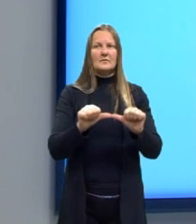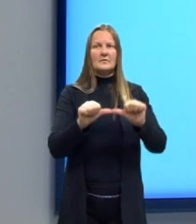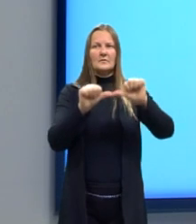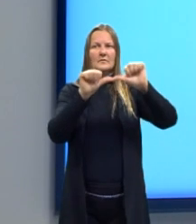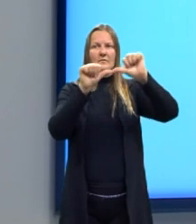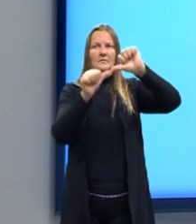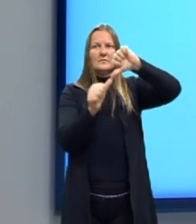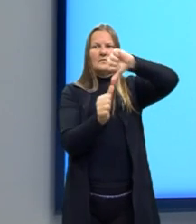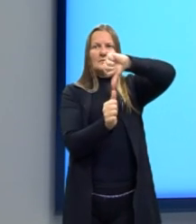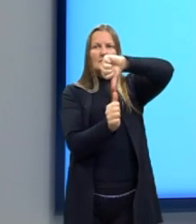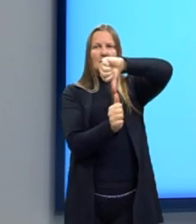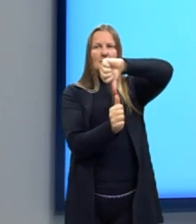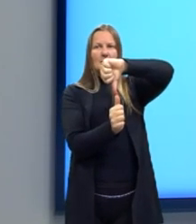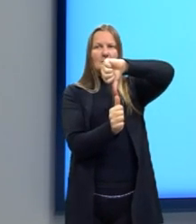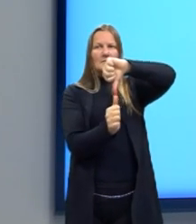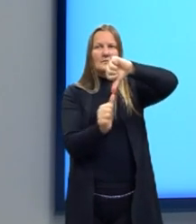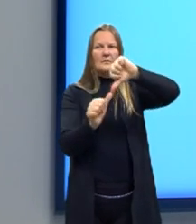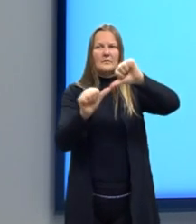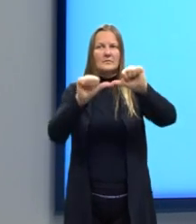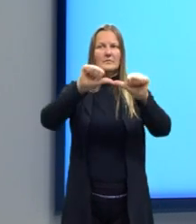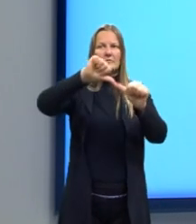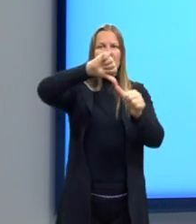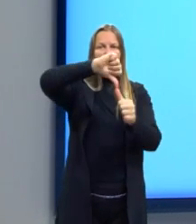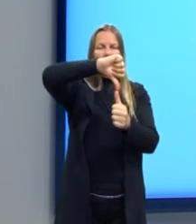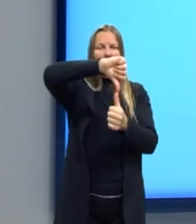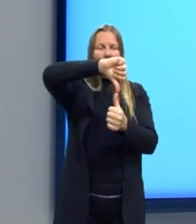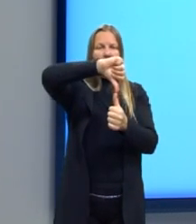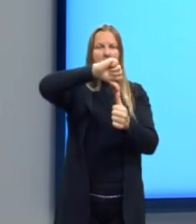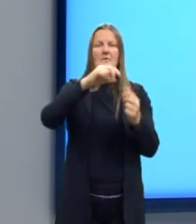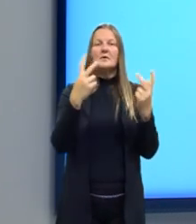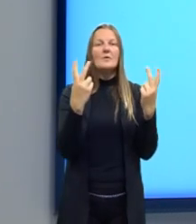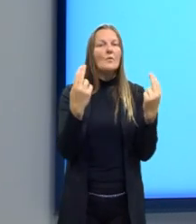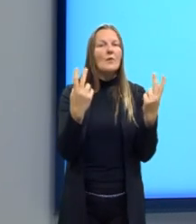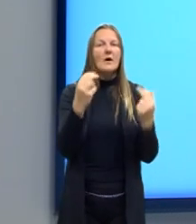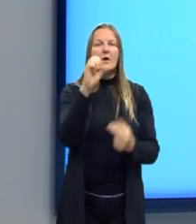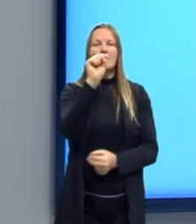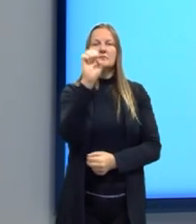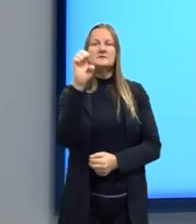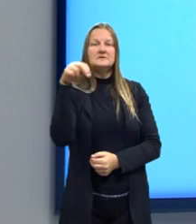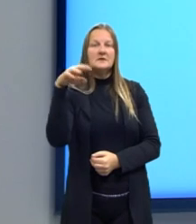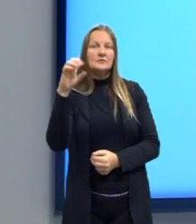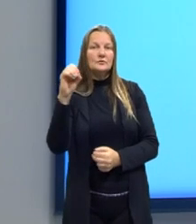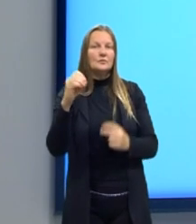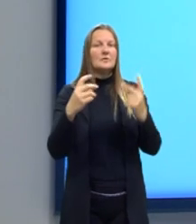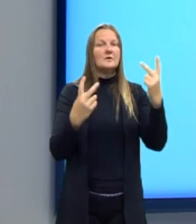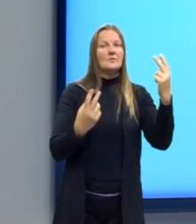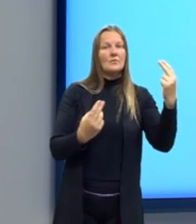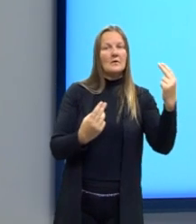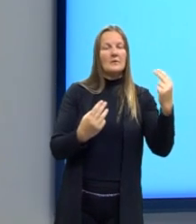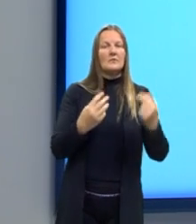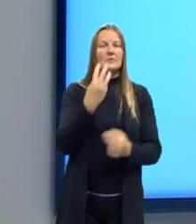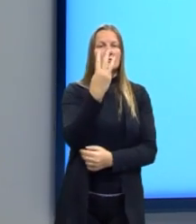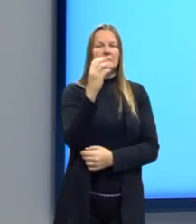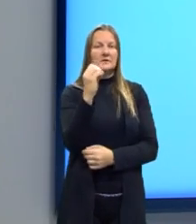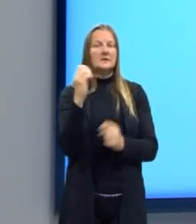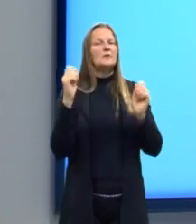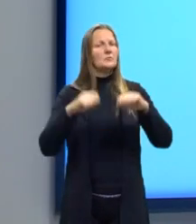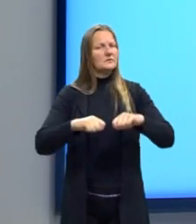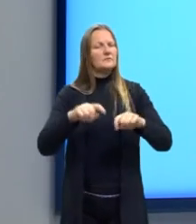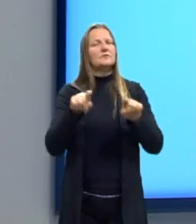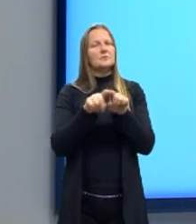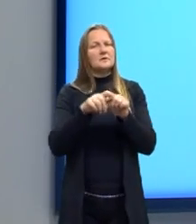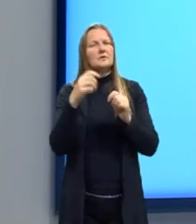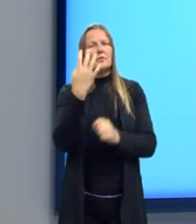o mesmo valor de seno que é o caso que nós estudamos então nós vimos uma das possibilidades o 30 mas também